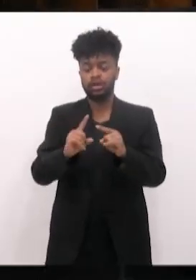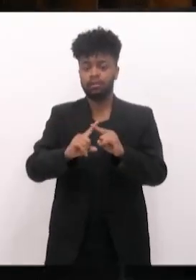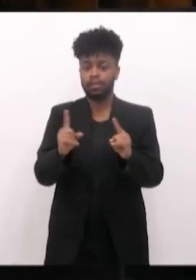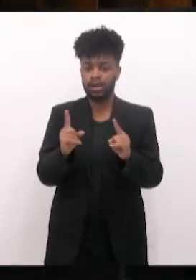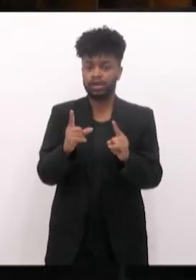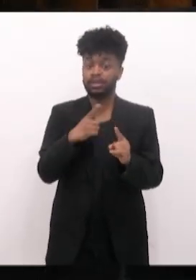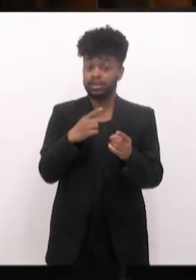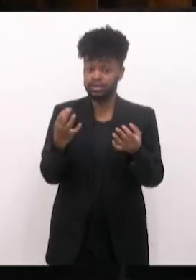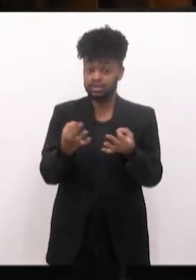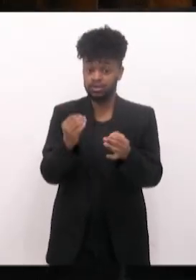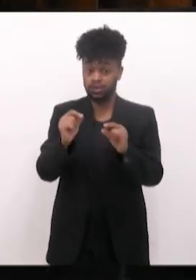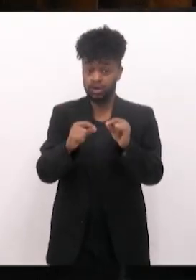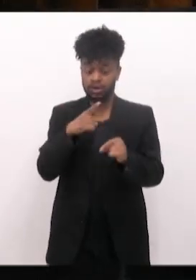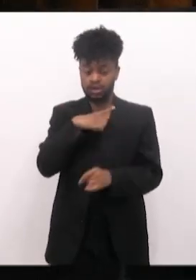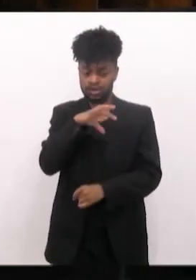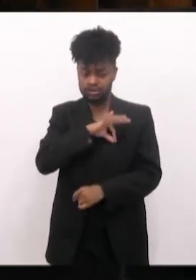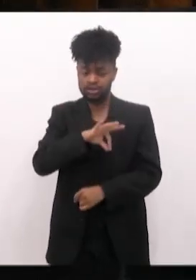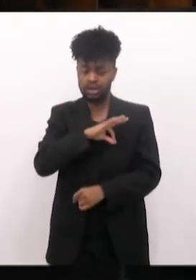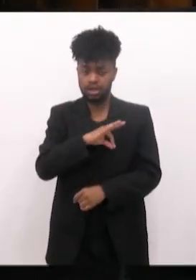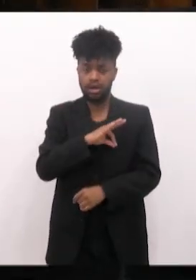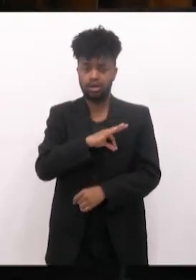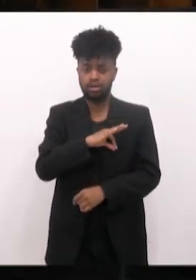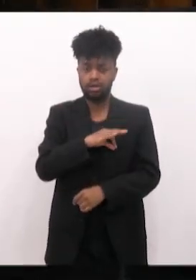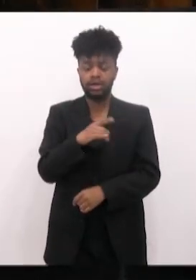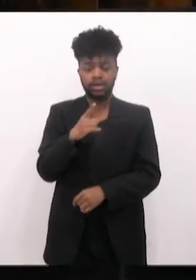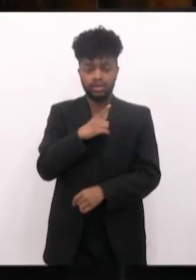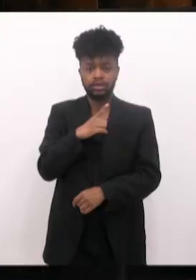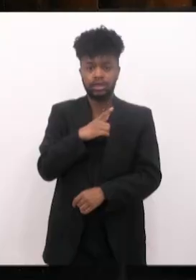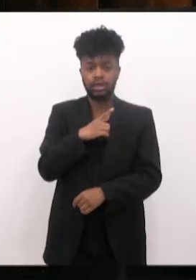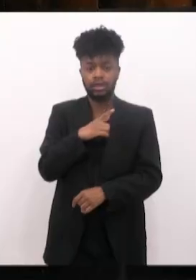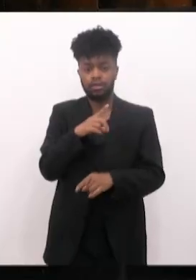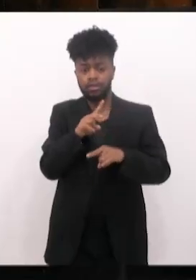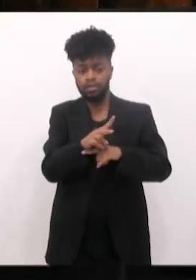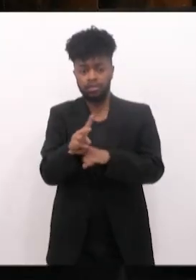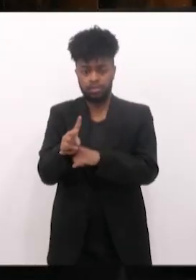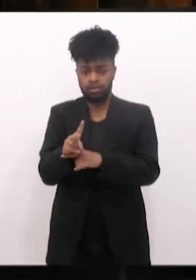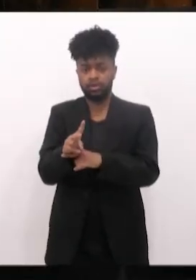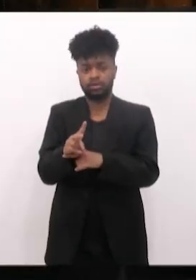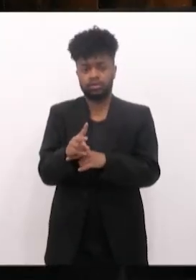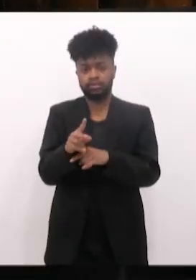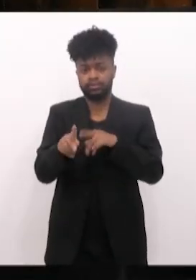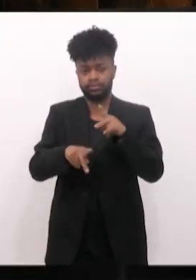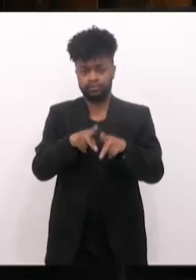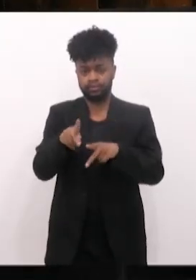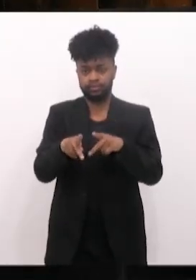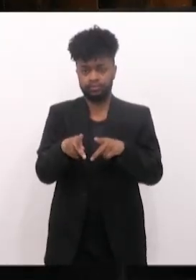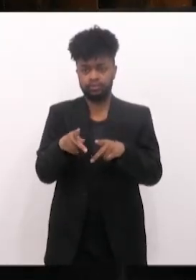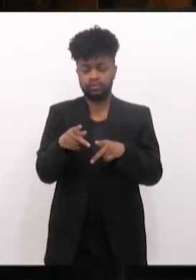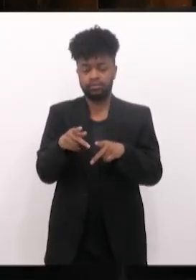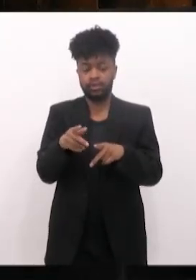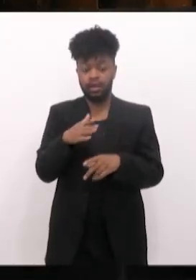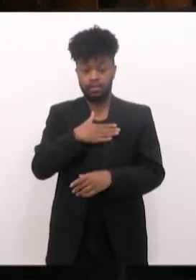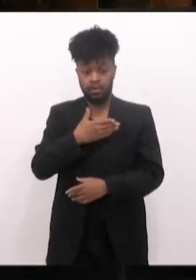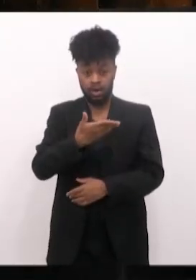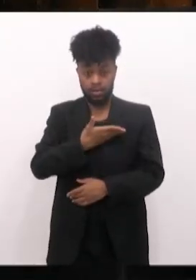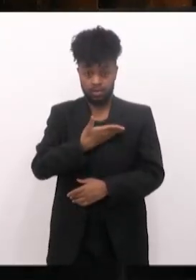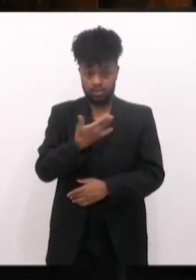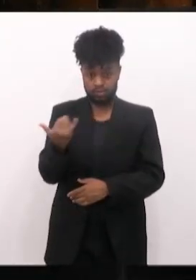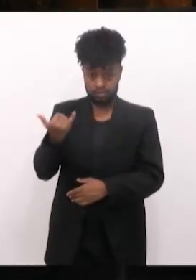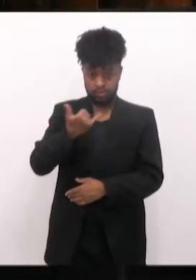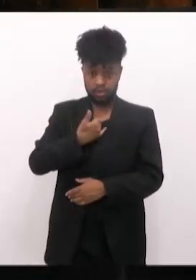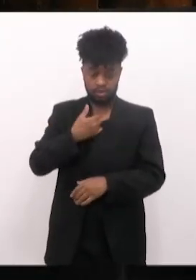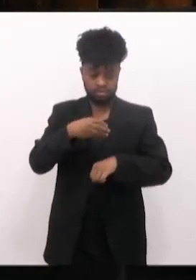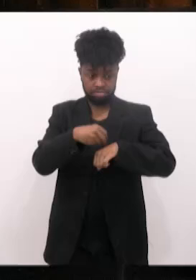da certeza de ter um salário, da certeza de proteger a população. Eu escutei de um amigo quero deixar